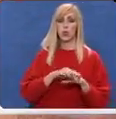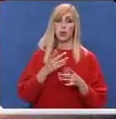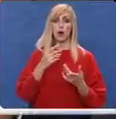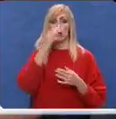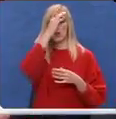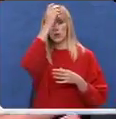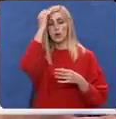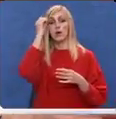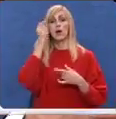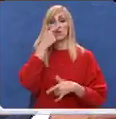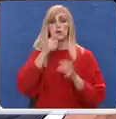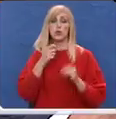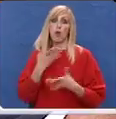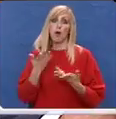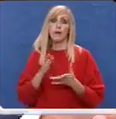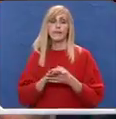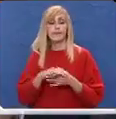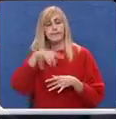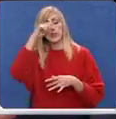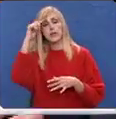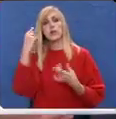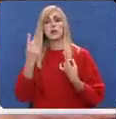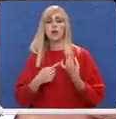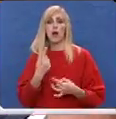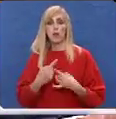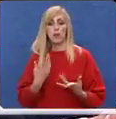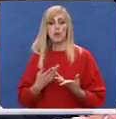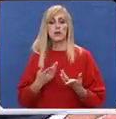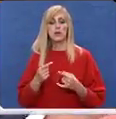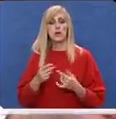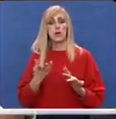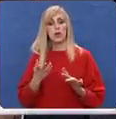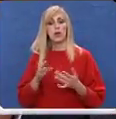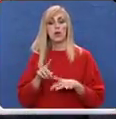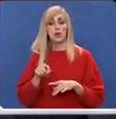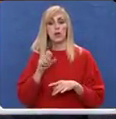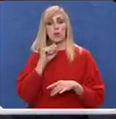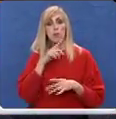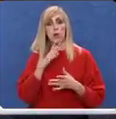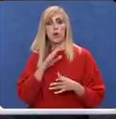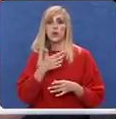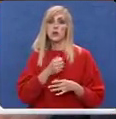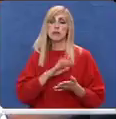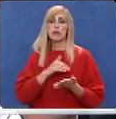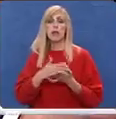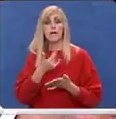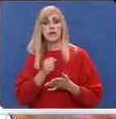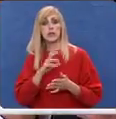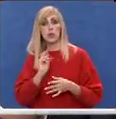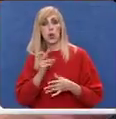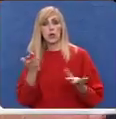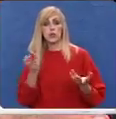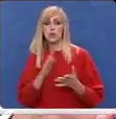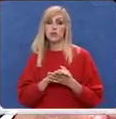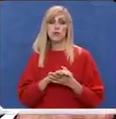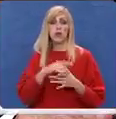pessoa já com algumas dificuldades em qualificação devem sair por aí dos 15 aos 25 anos jucá